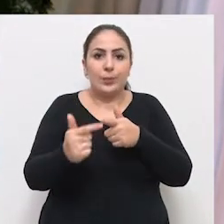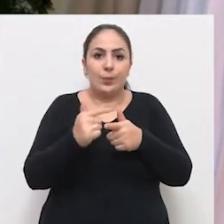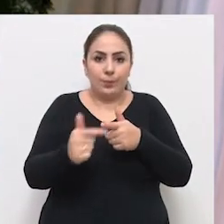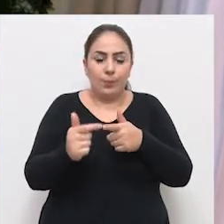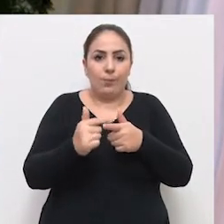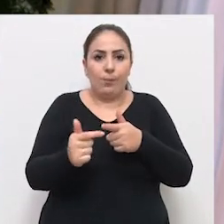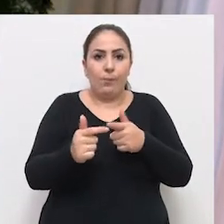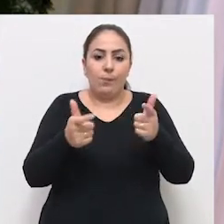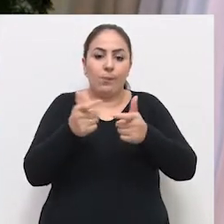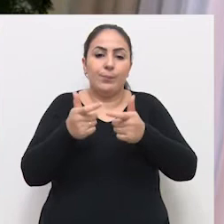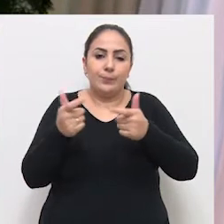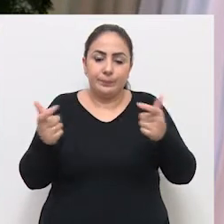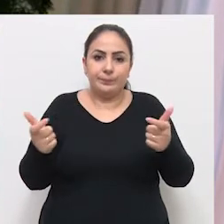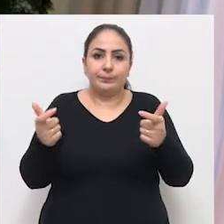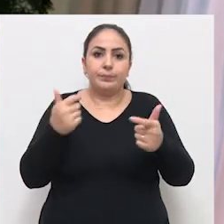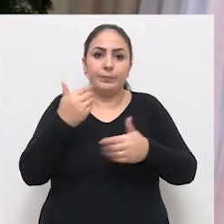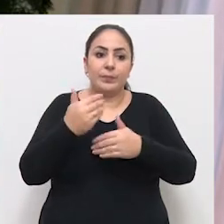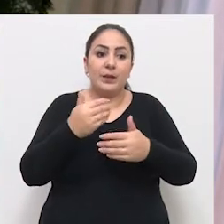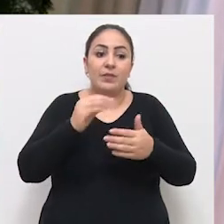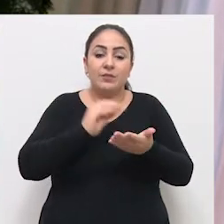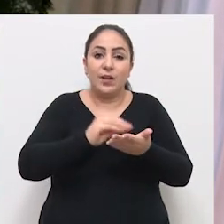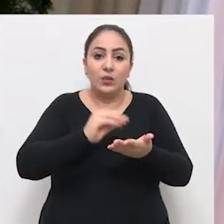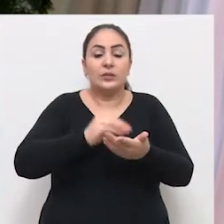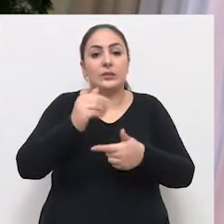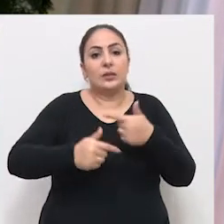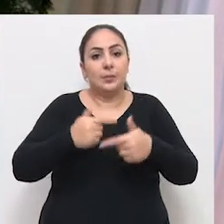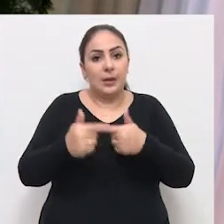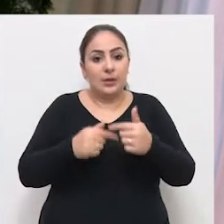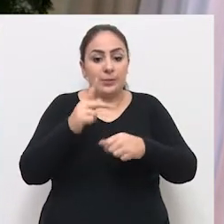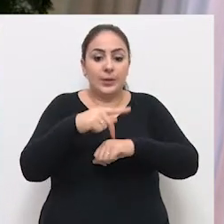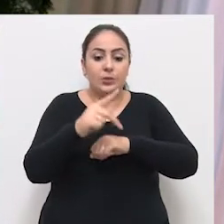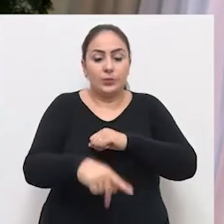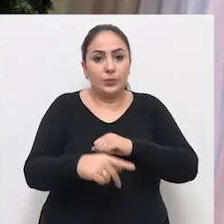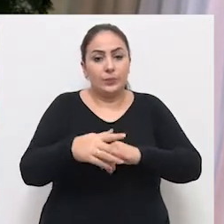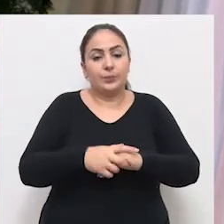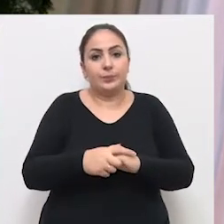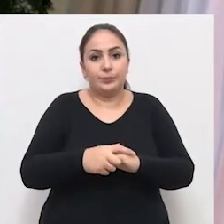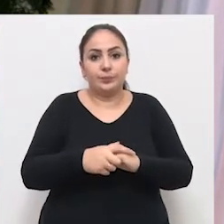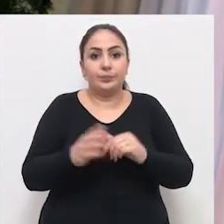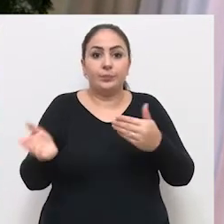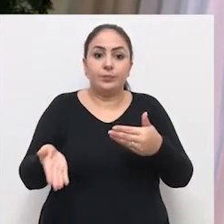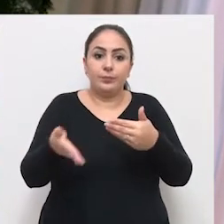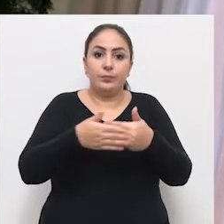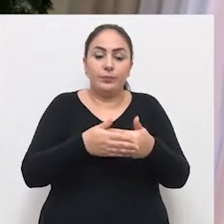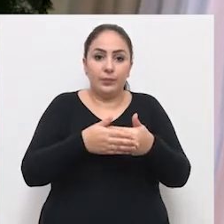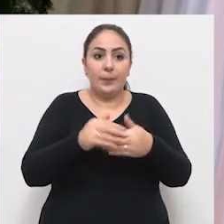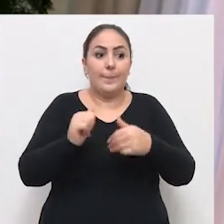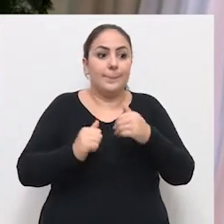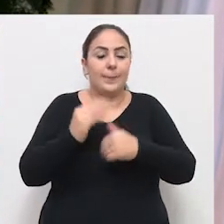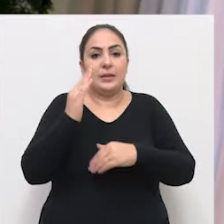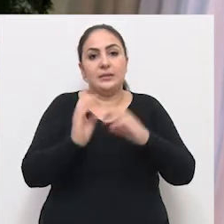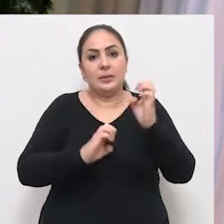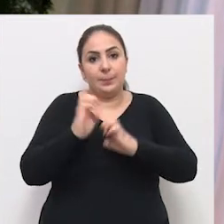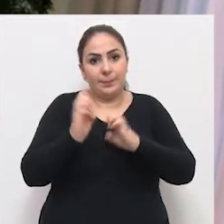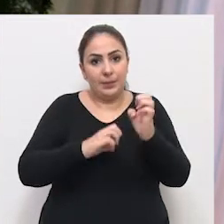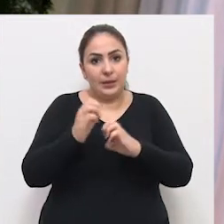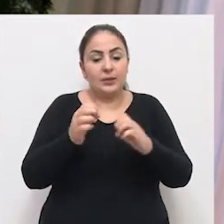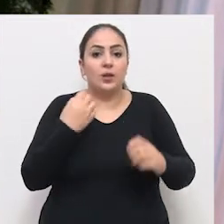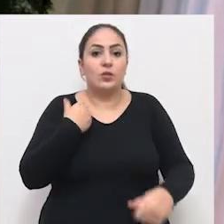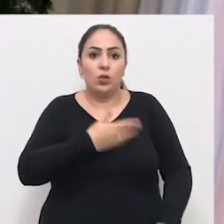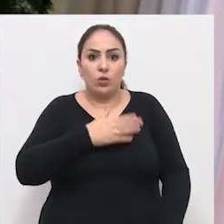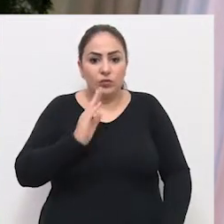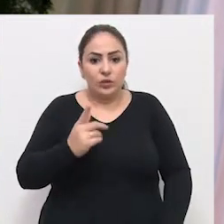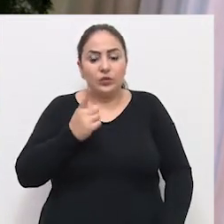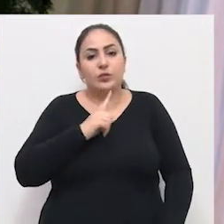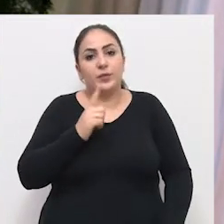um problema do crescimento do desemprego em Passo Fundo, o fechamento de mais